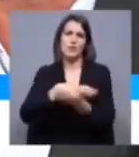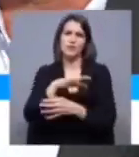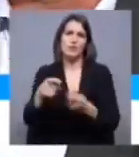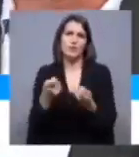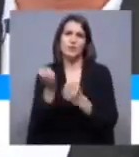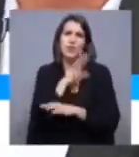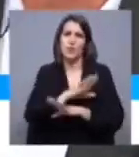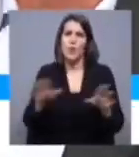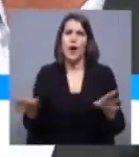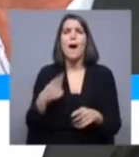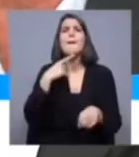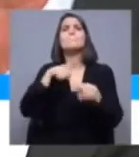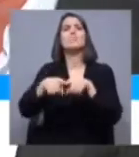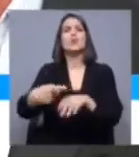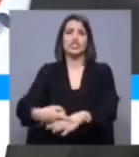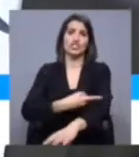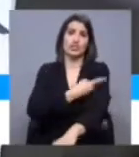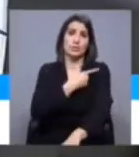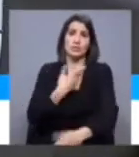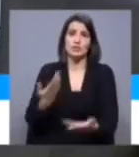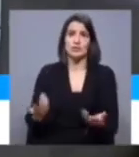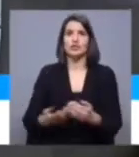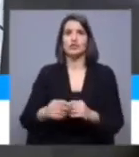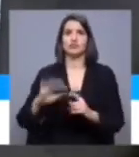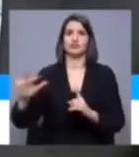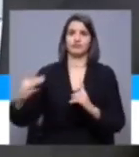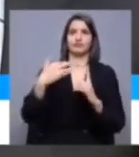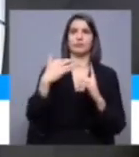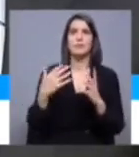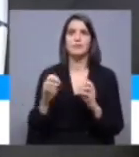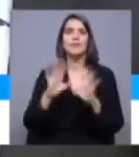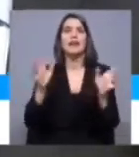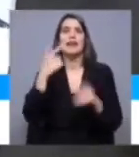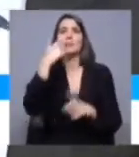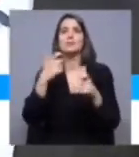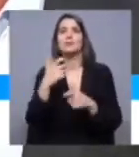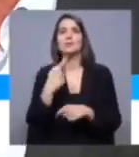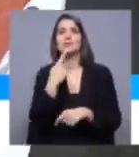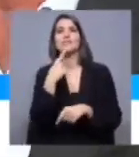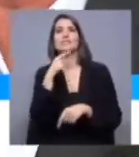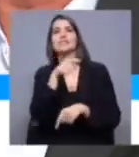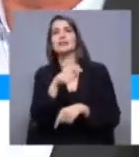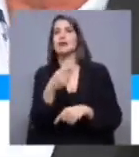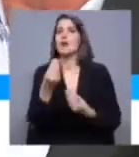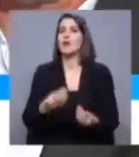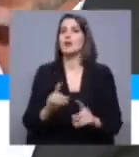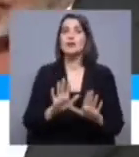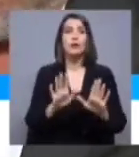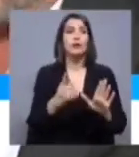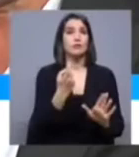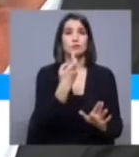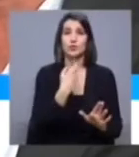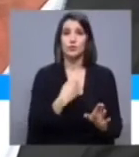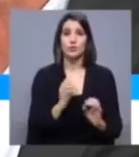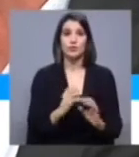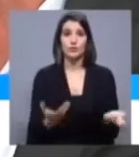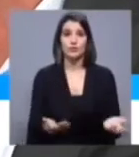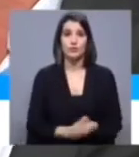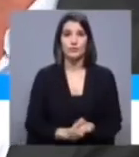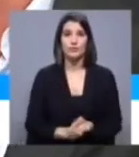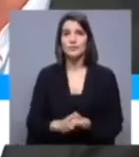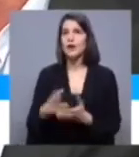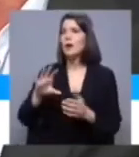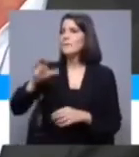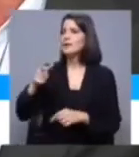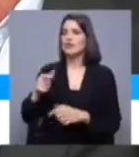com políticas extremistas e populistas, é óbvio que as pessoas iam pensar que não é assim. Mas ainda não me respondeu. Não é assim que o país